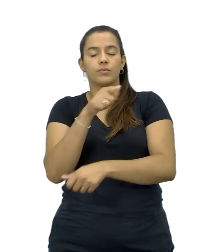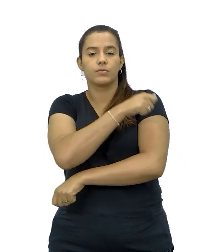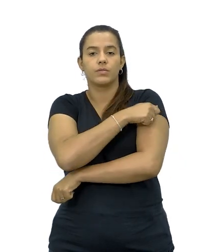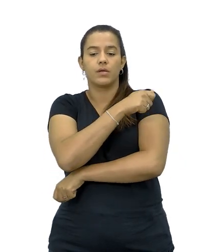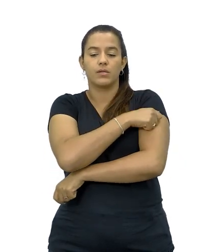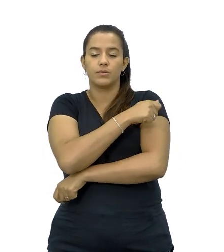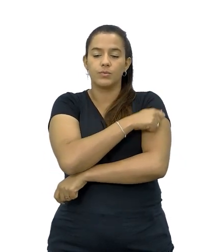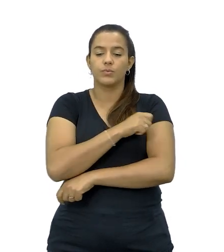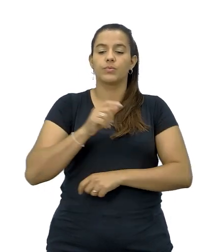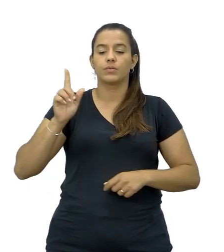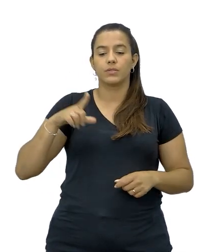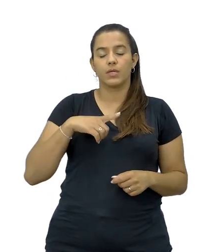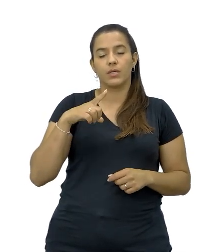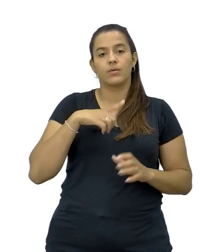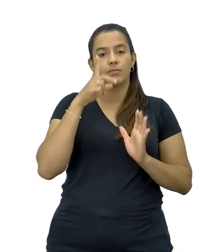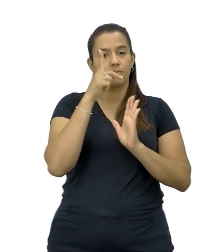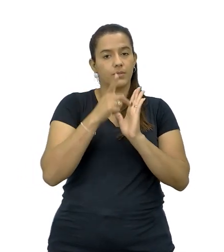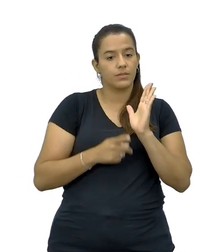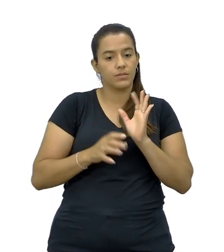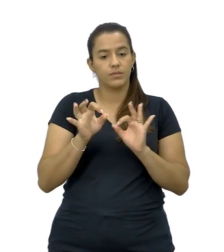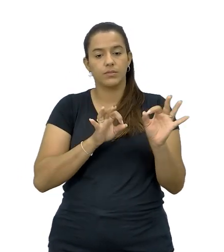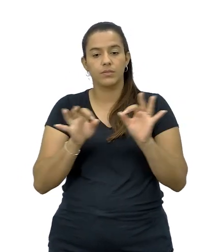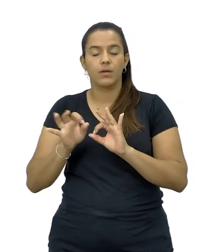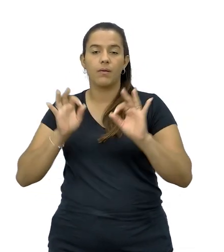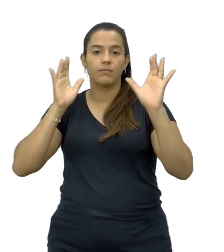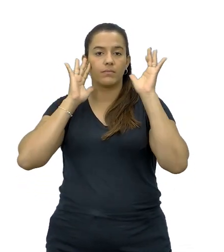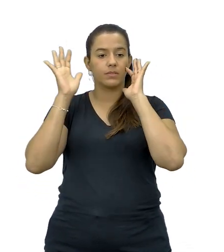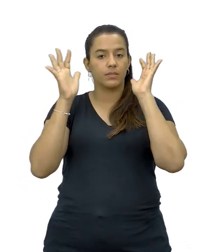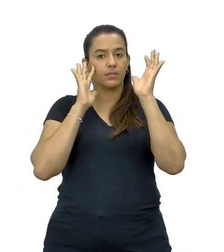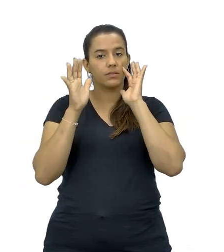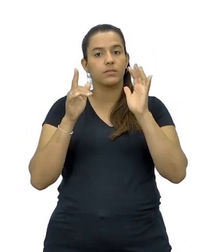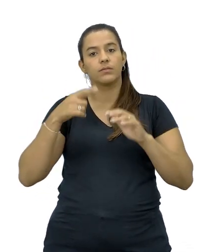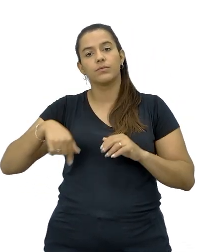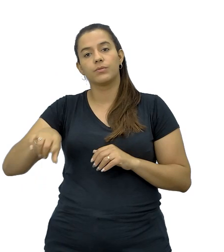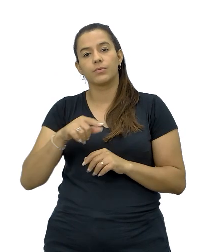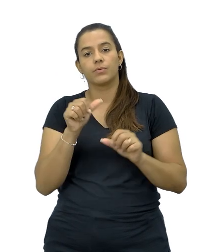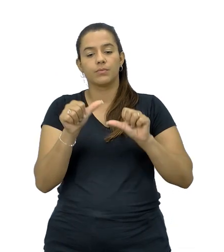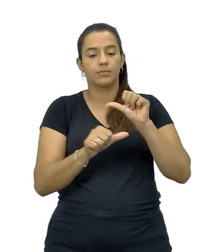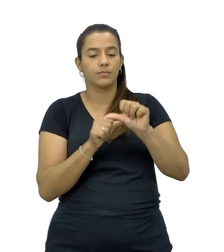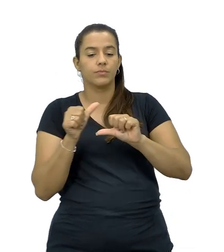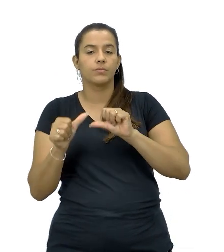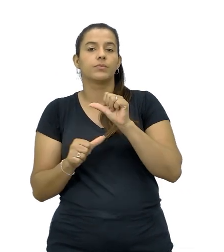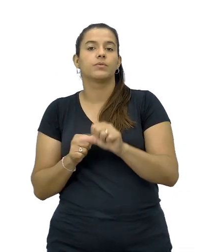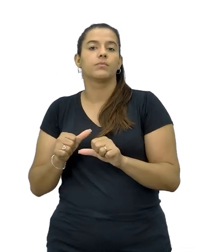com um planejamento, pensando na questão da elaboração